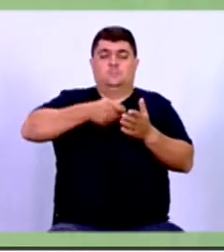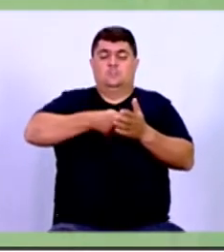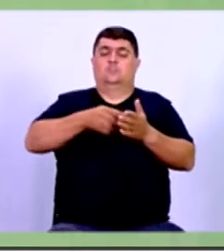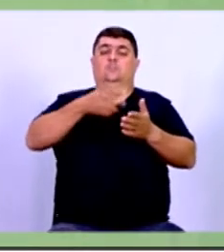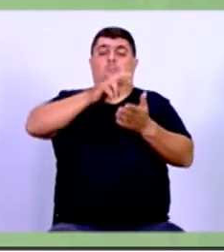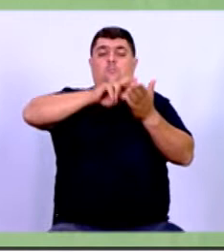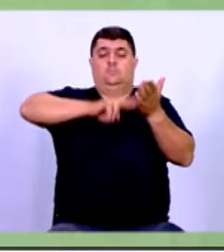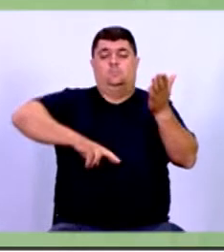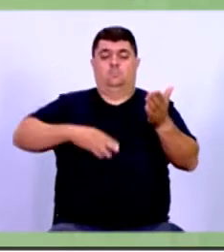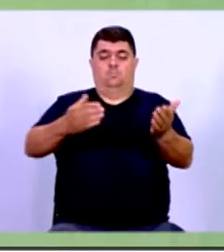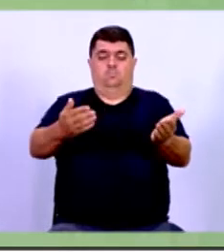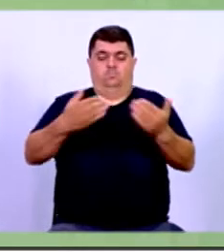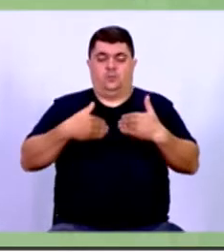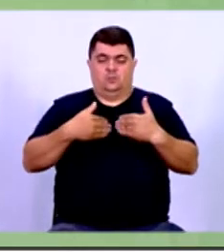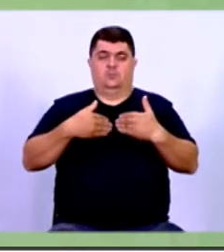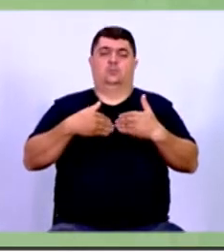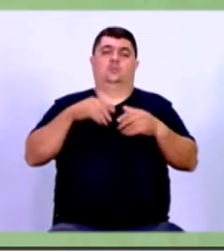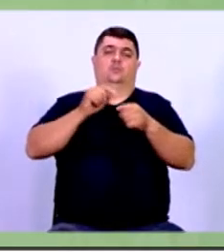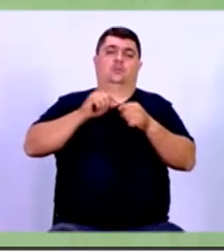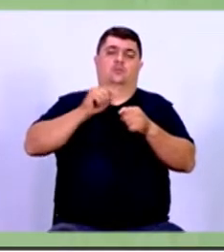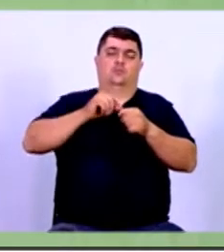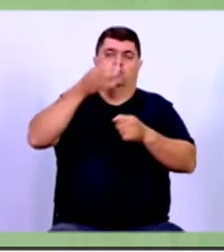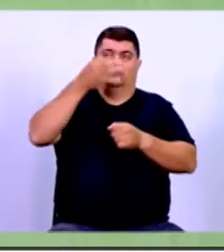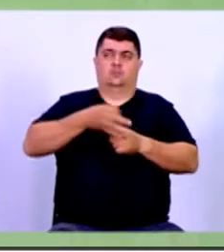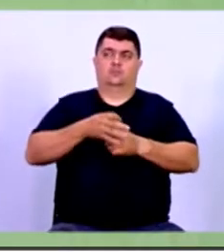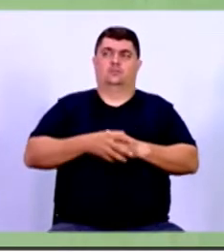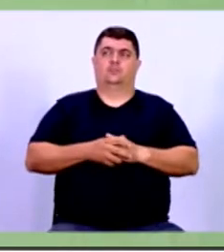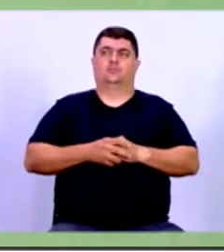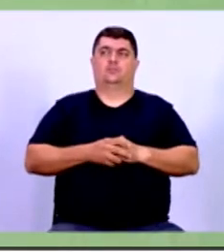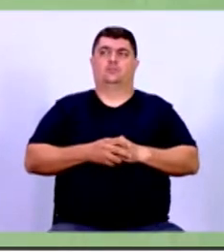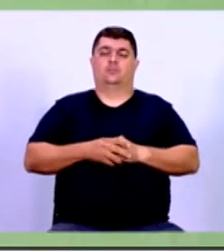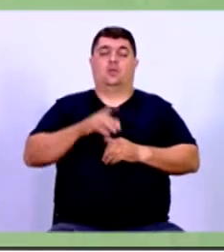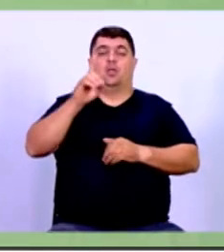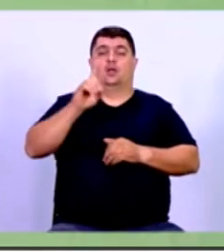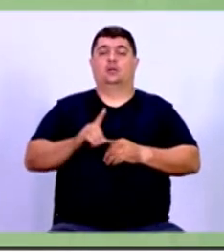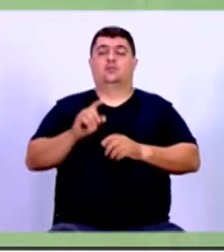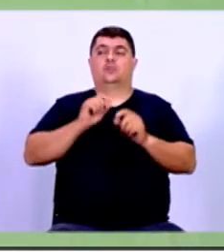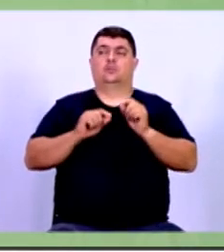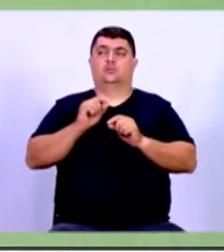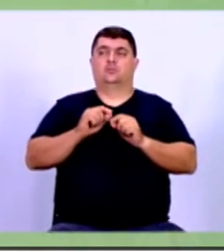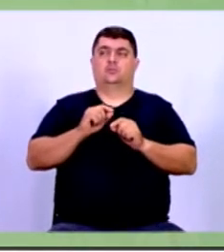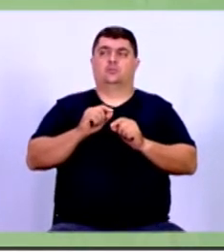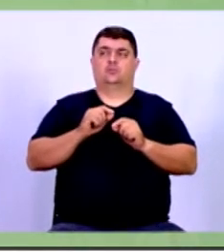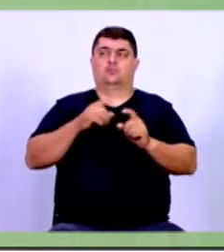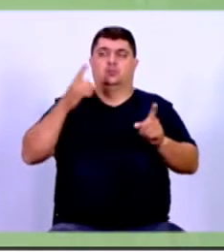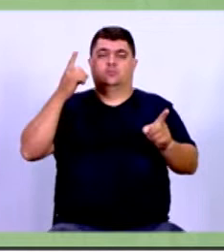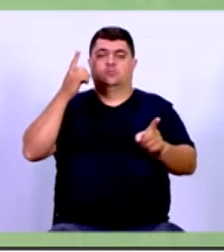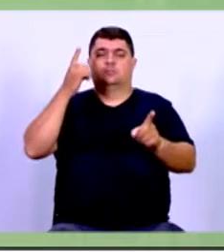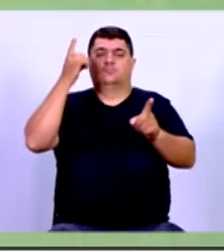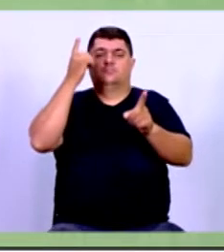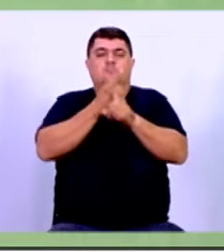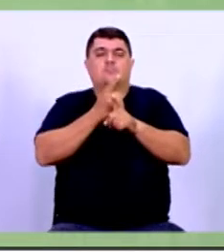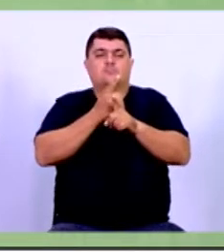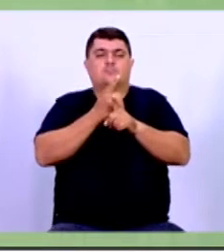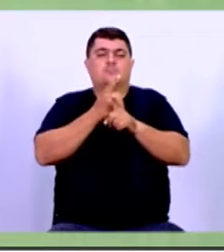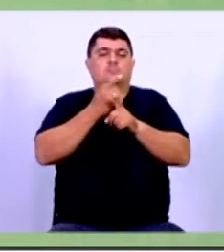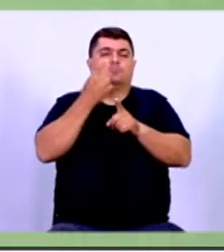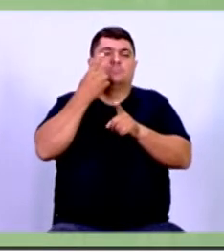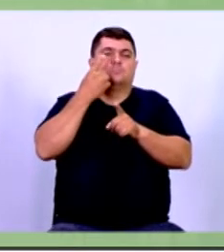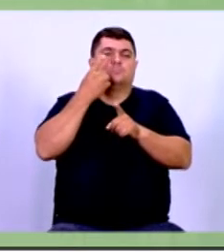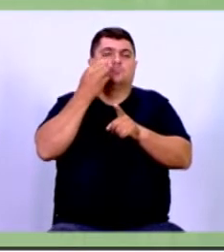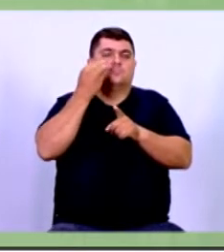seja devidamente realizado o procedimento. E são deveres: identificar as oportunidades de